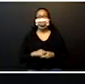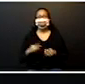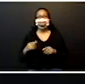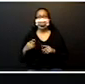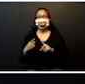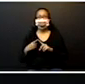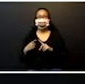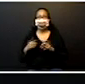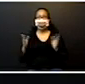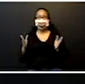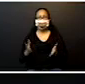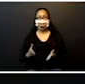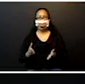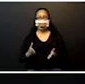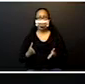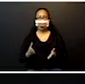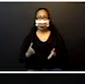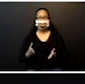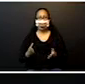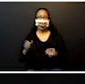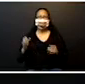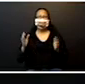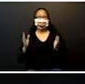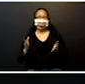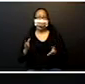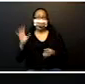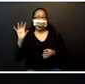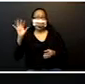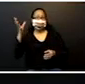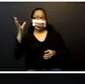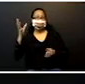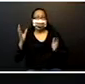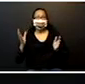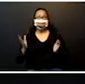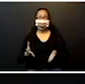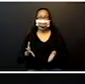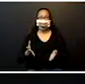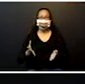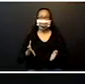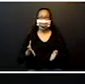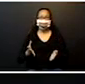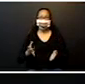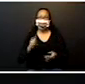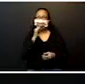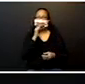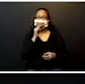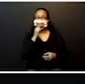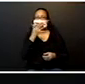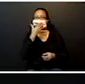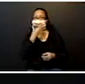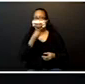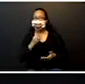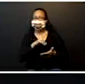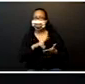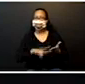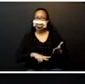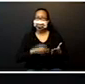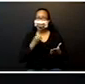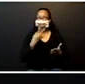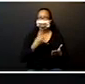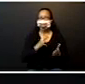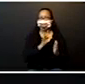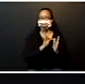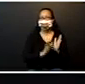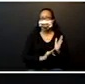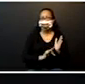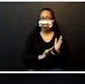é o que está acontecendo agora, nesse momento. O menino lê bem o texto. Em que momento que o menino está